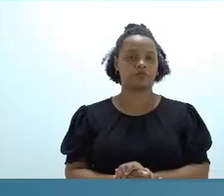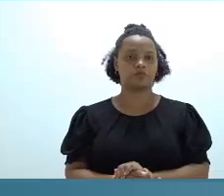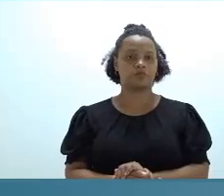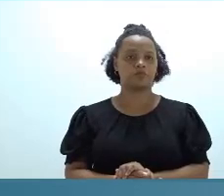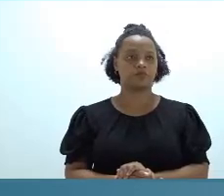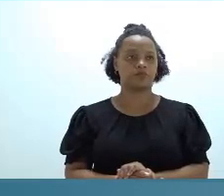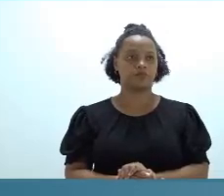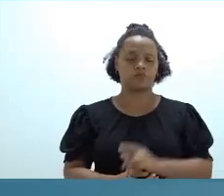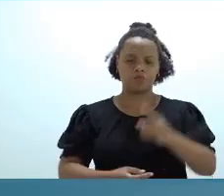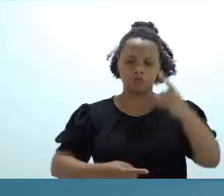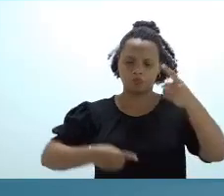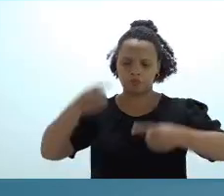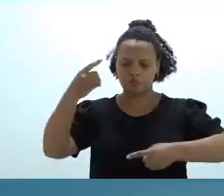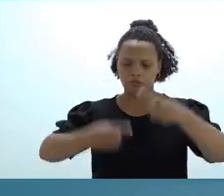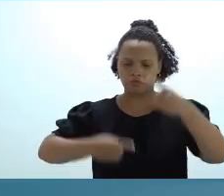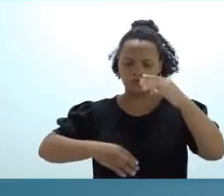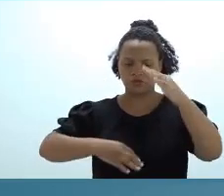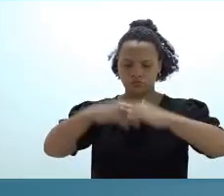competência